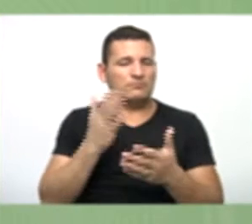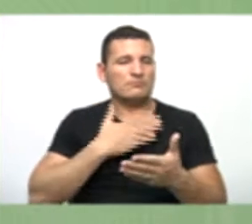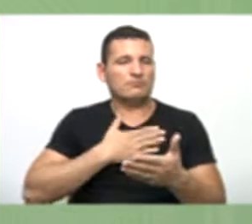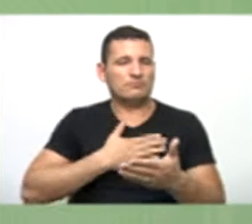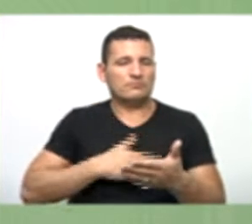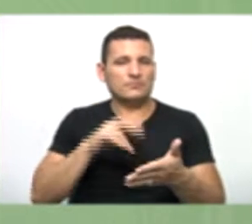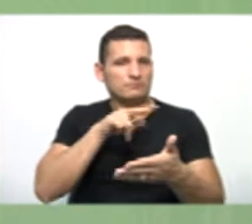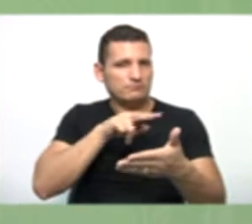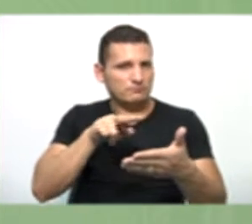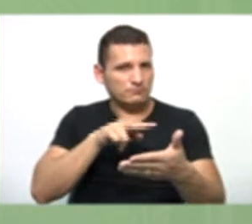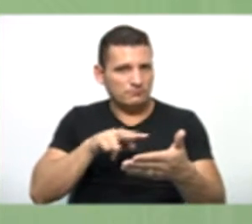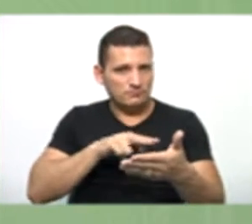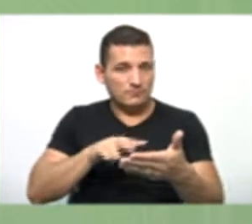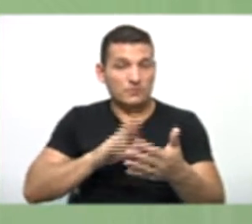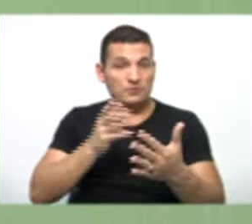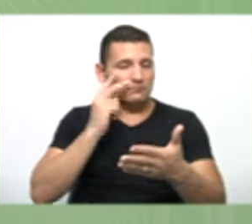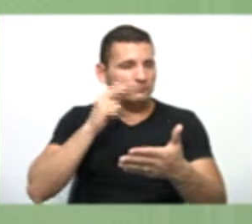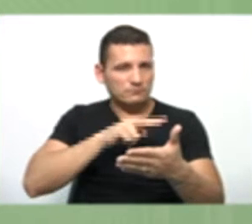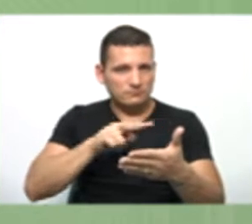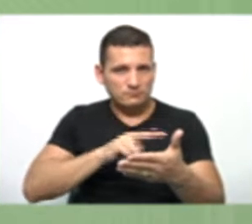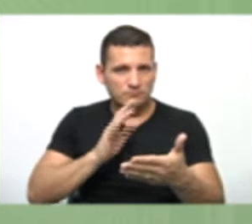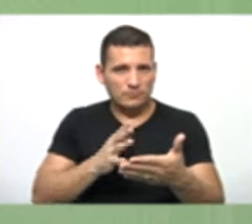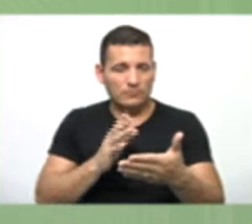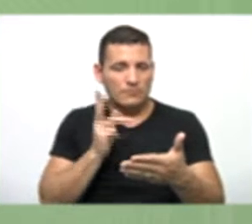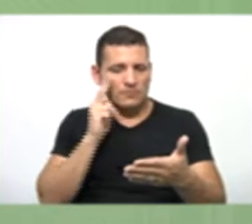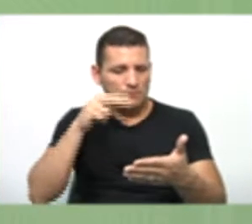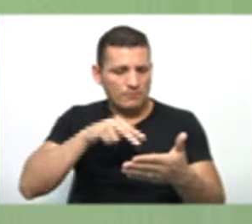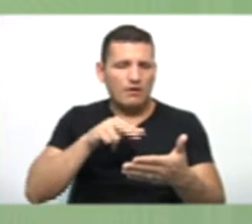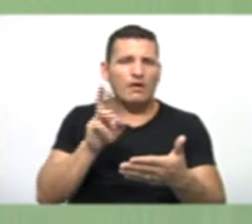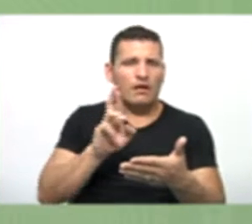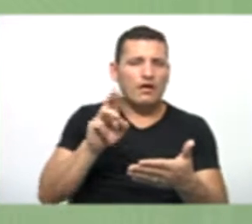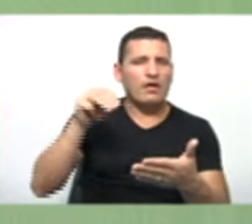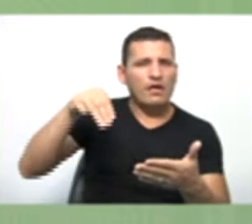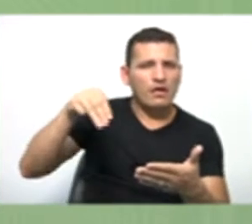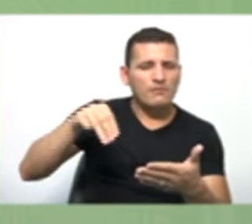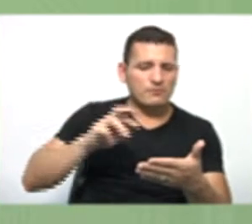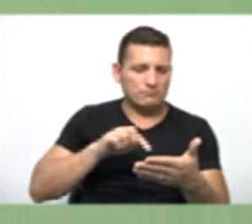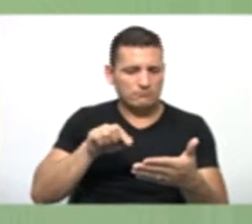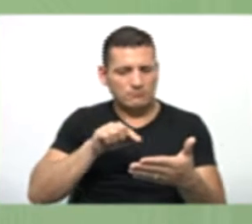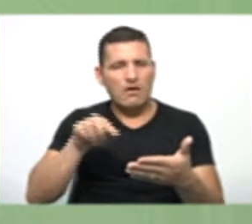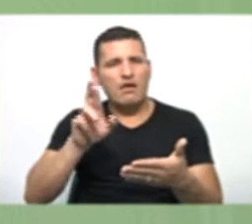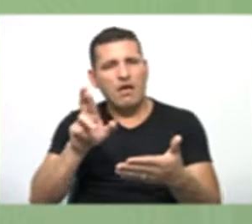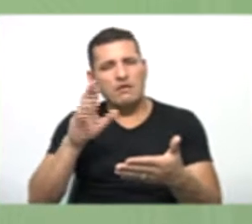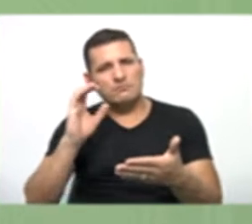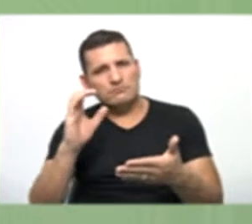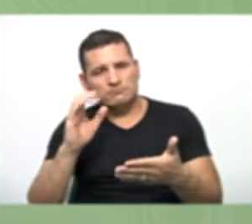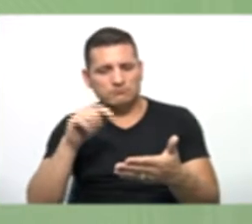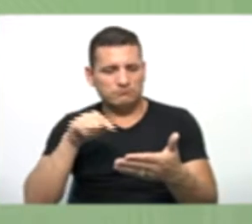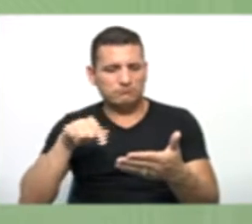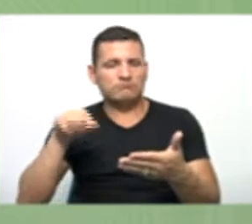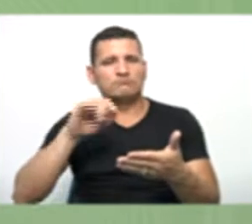calma, lido o problema, retire quem é o montante, quem é o capital, quem é os juros, quem é a